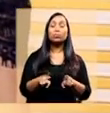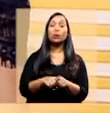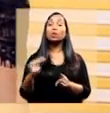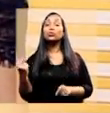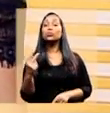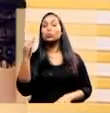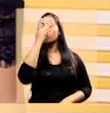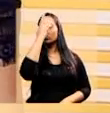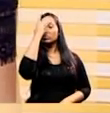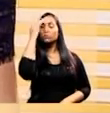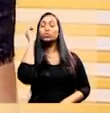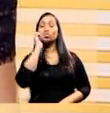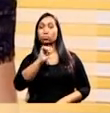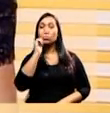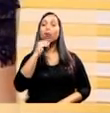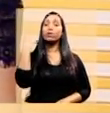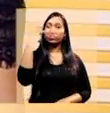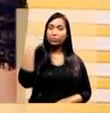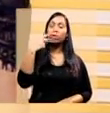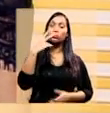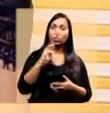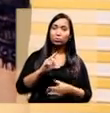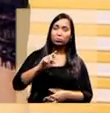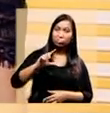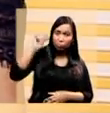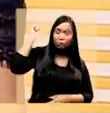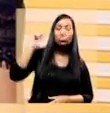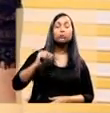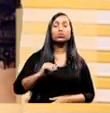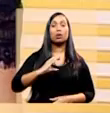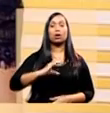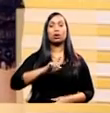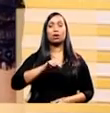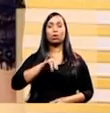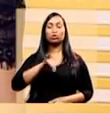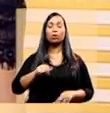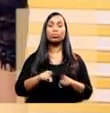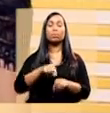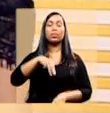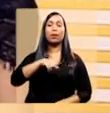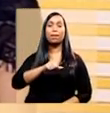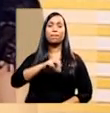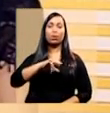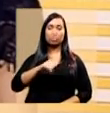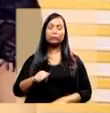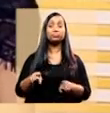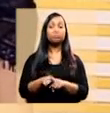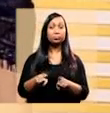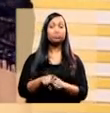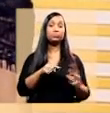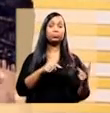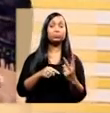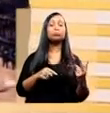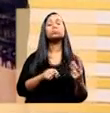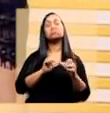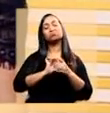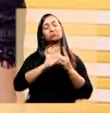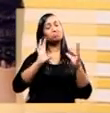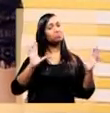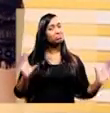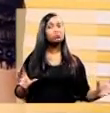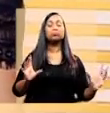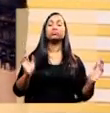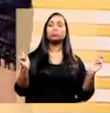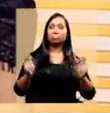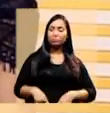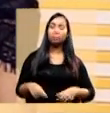também mais duas mulheres vereadoras eleitas, que é a Cláudia e também a Márcia, que também estão com seus gabinetes